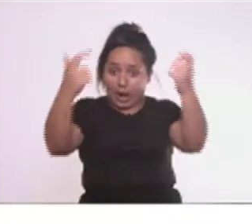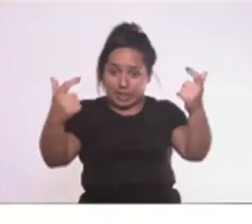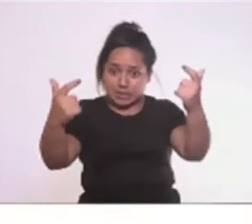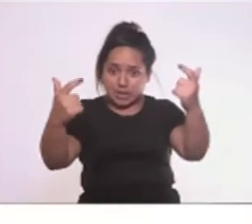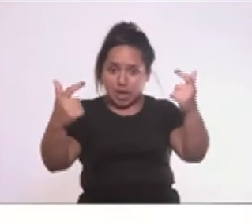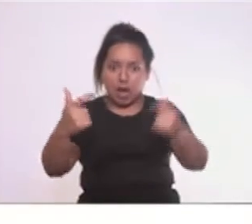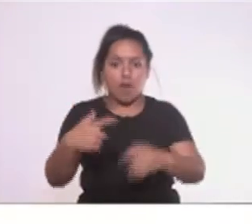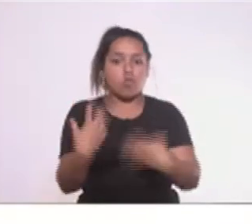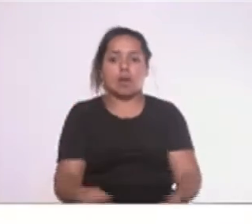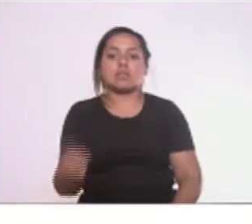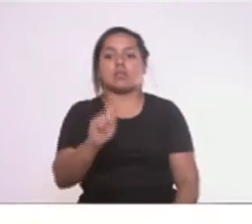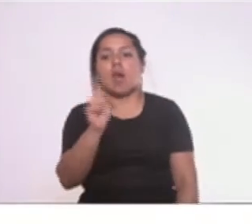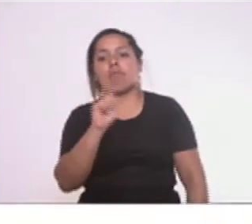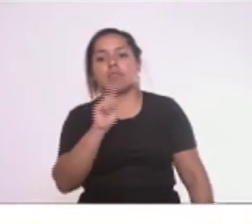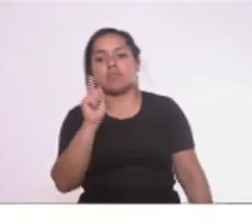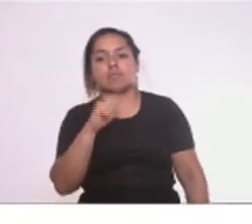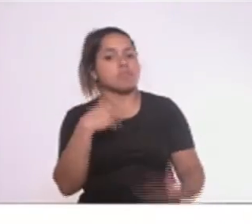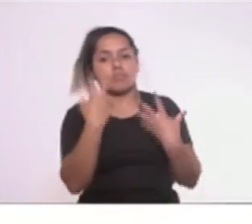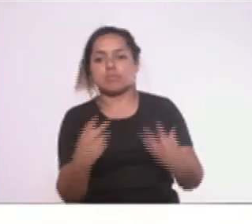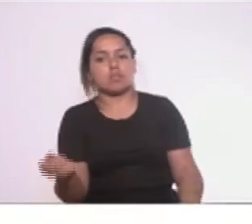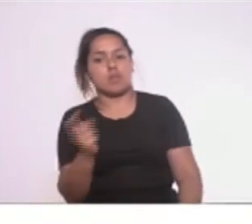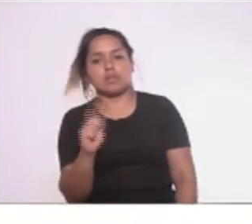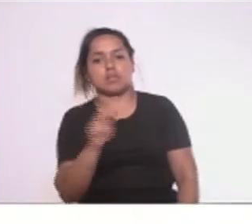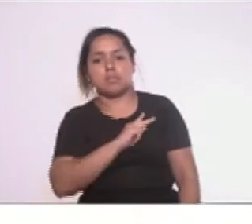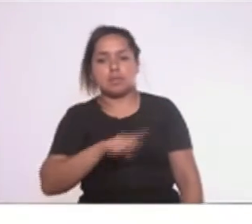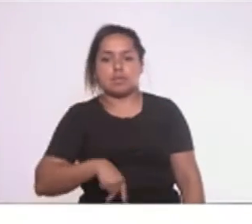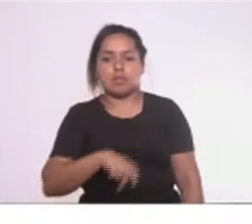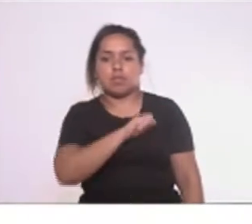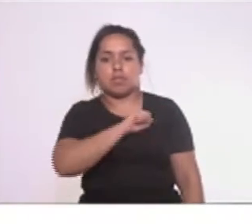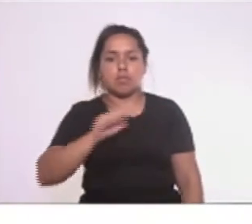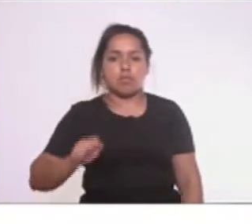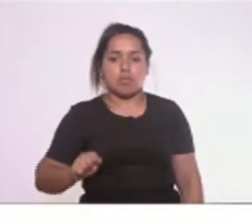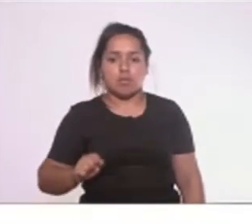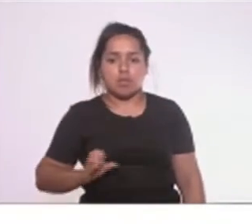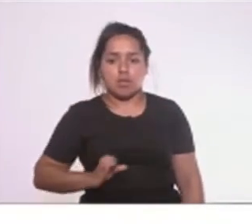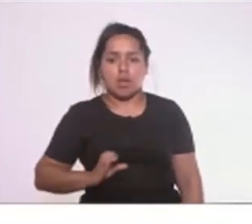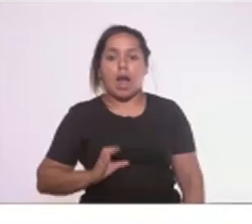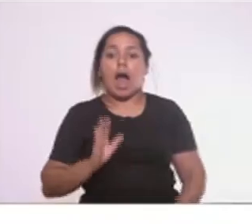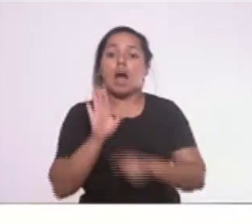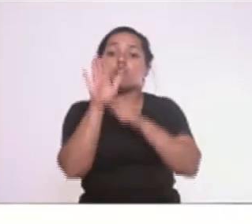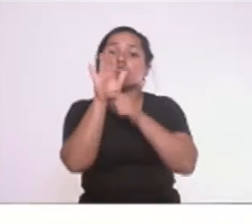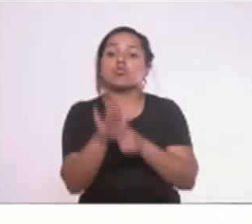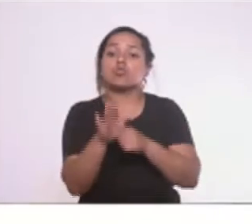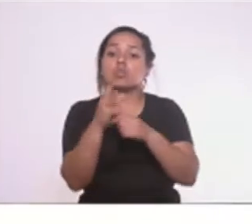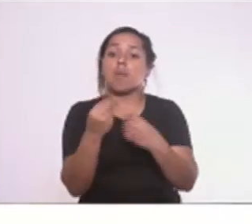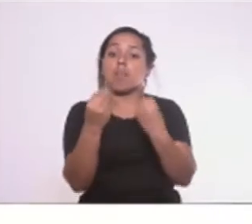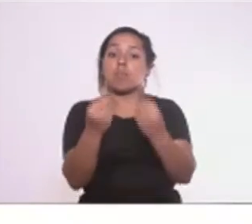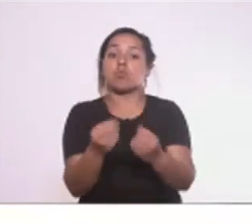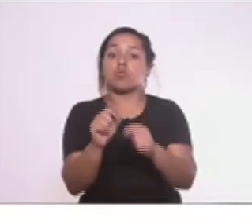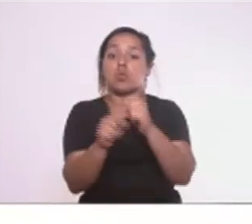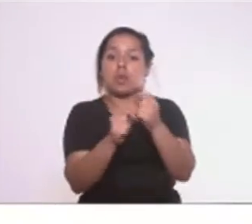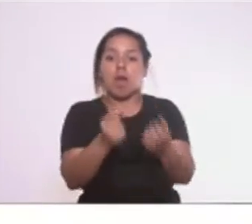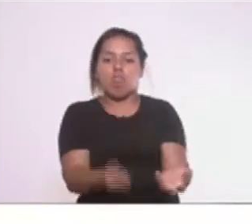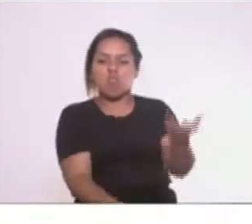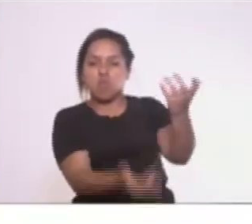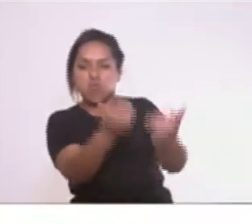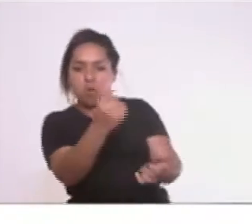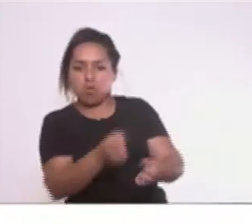absolutamente inaceitável, e ter o André na presidência nesse sentido ajuda muito, porque ao invés de colocar lenha na fogueira,